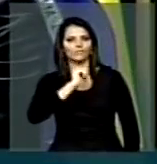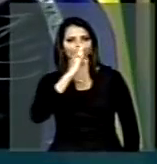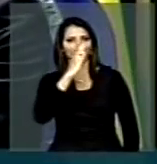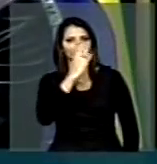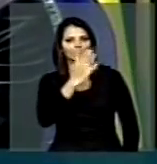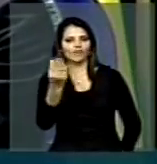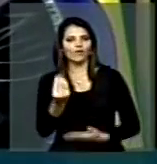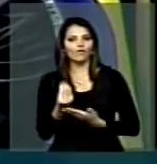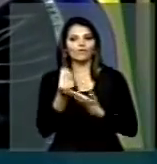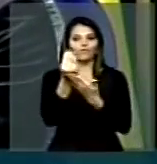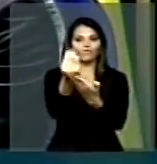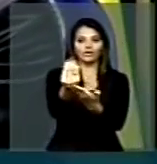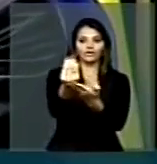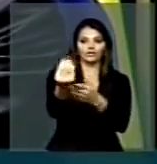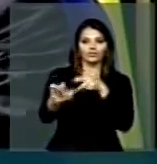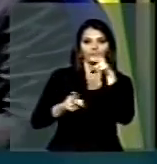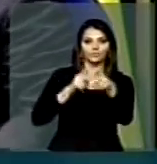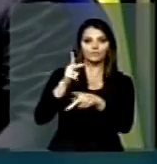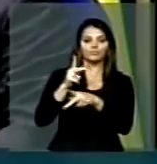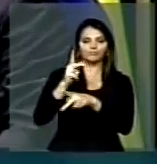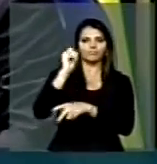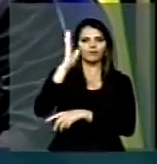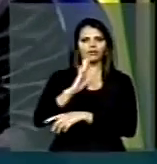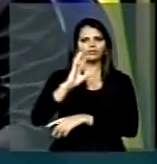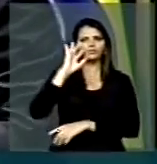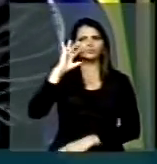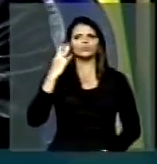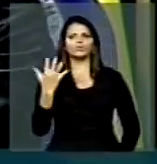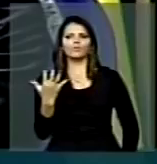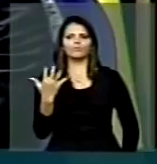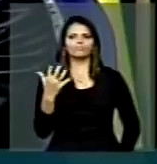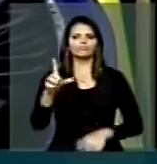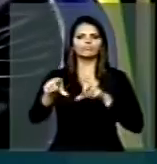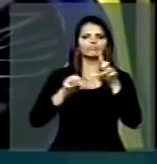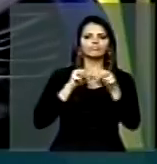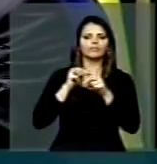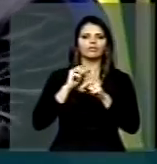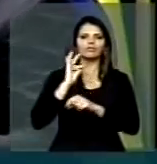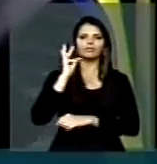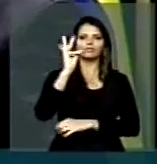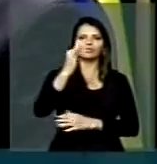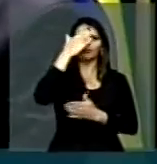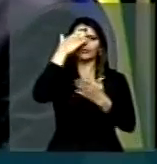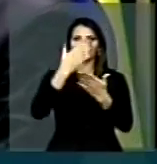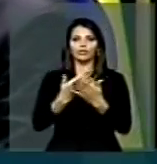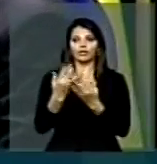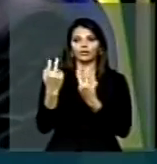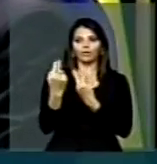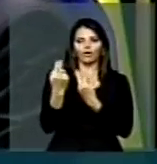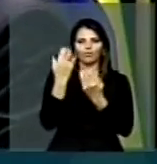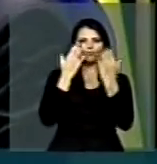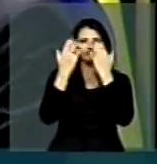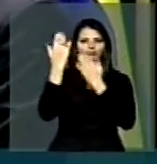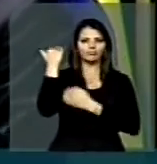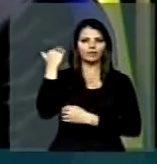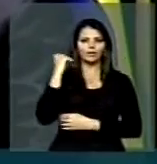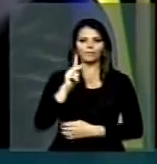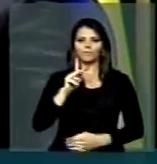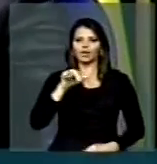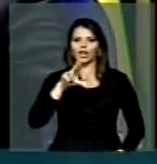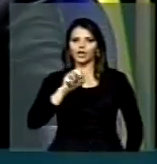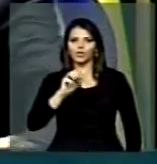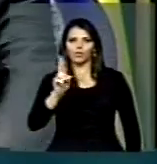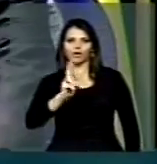aos brasileiros uma alternativa que reconstrua a confiança no país, como fez o Plano Real há 2 décadas